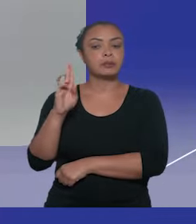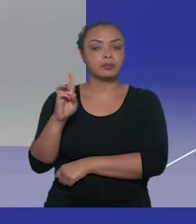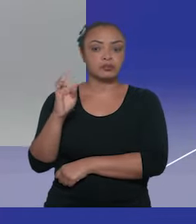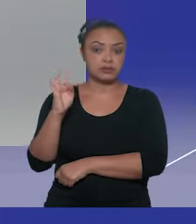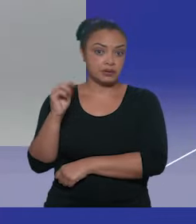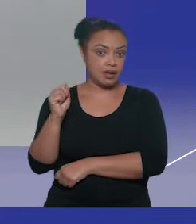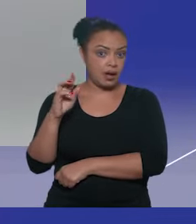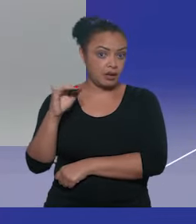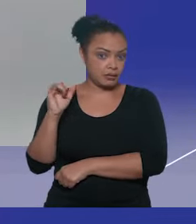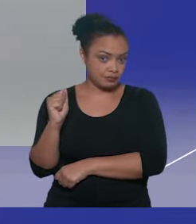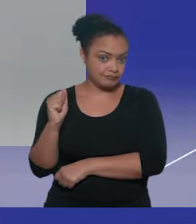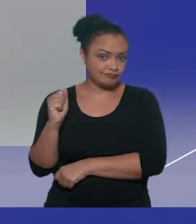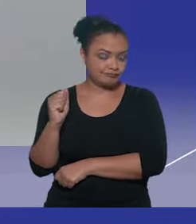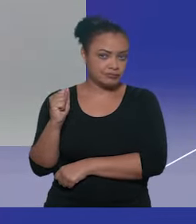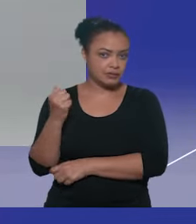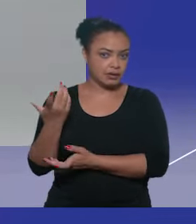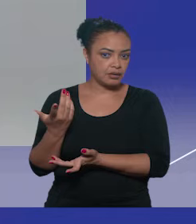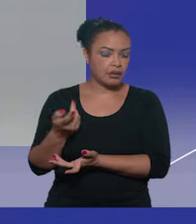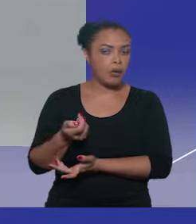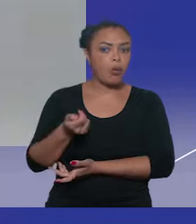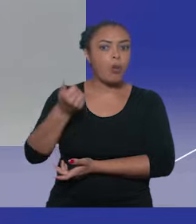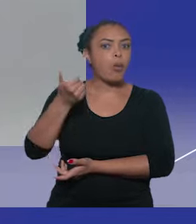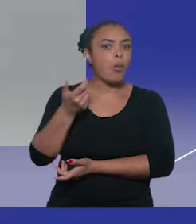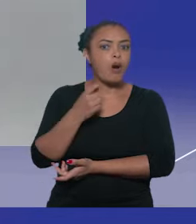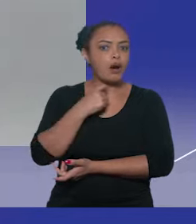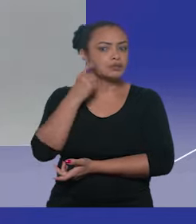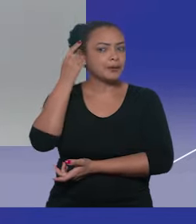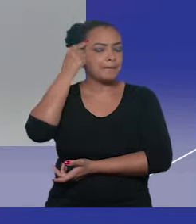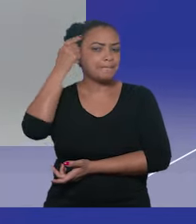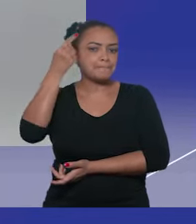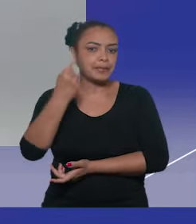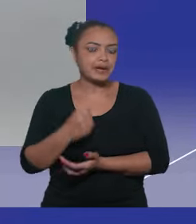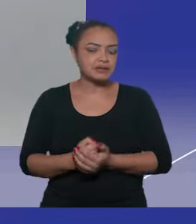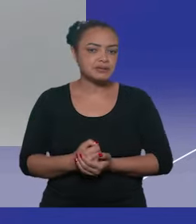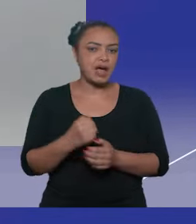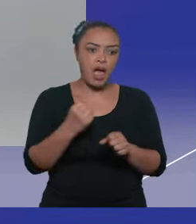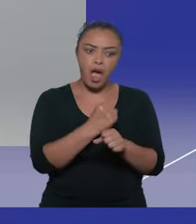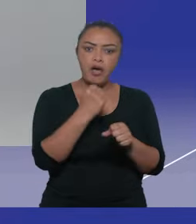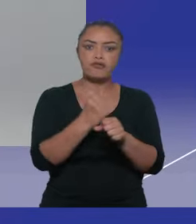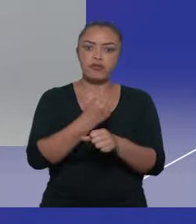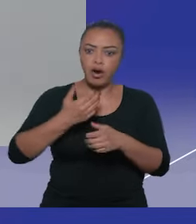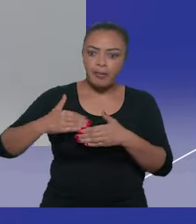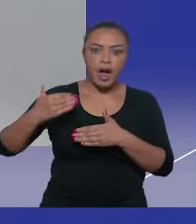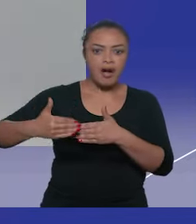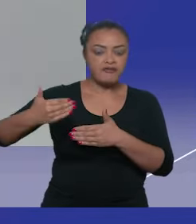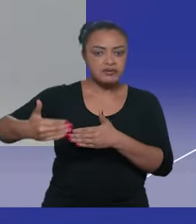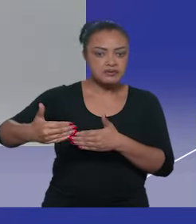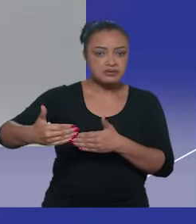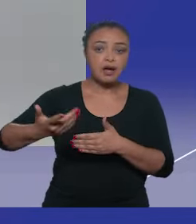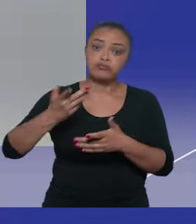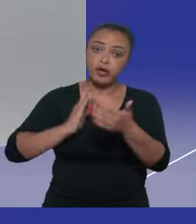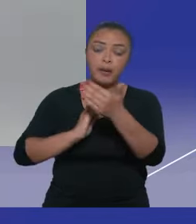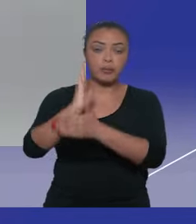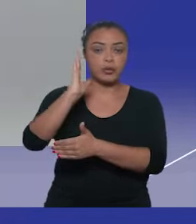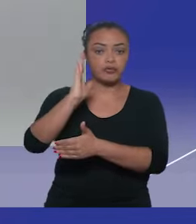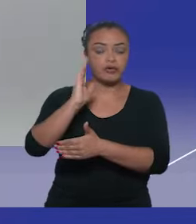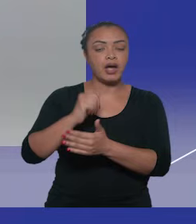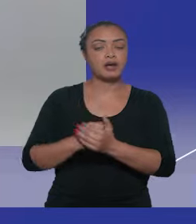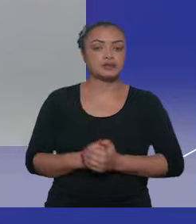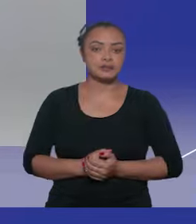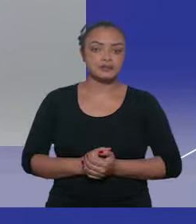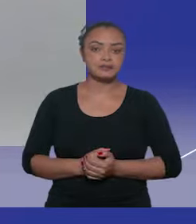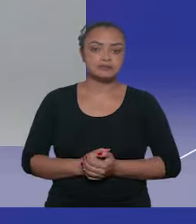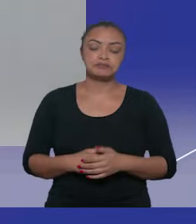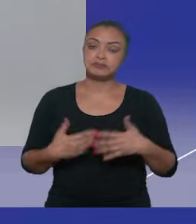reforma tributária. No começo do ano, acho que quase ninguém dava uma chance grande da reforma